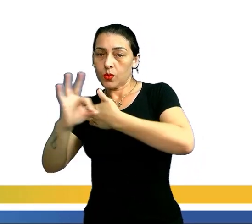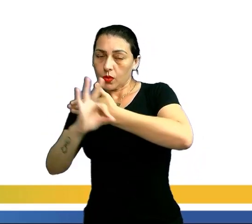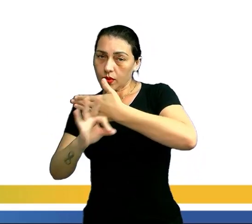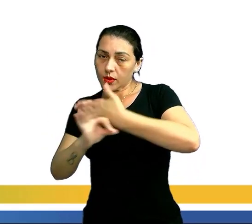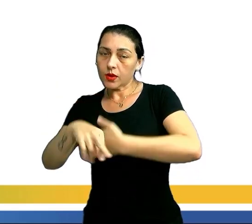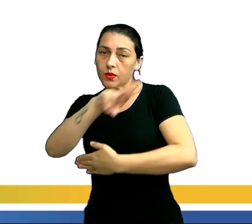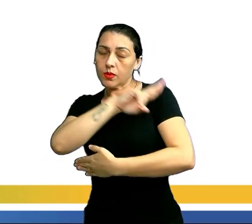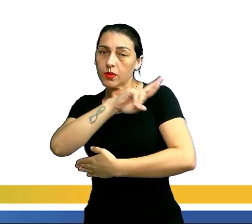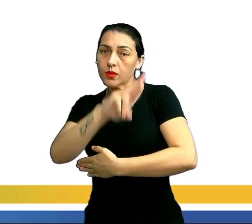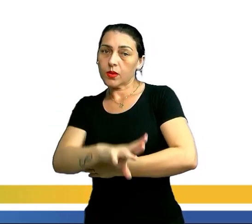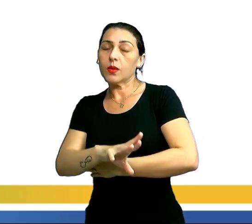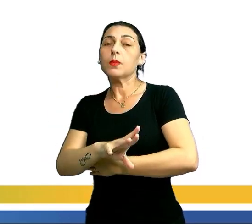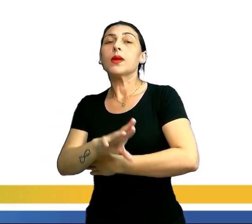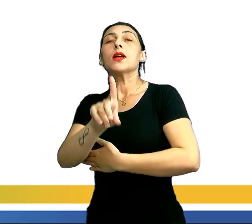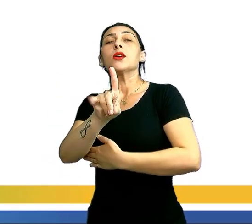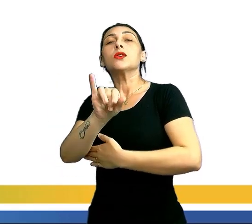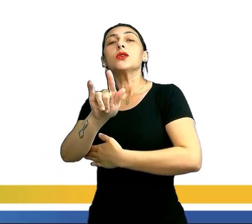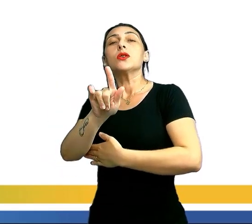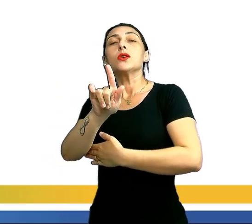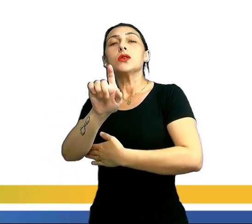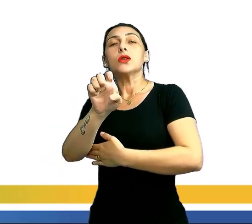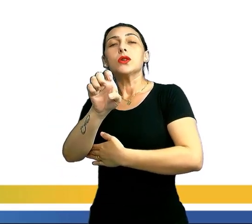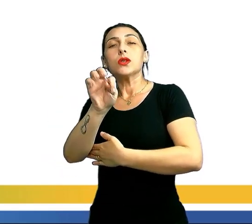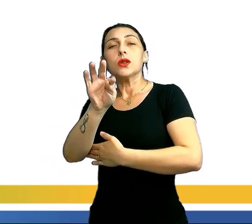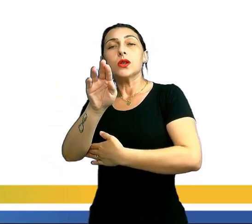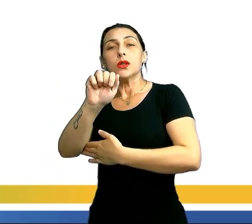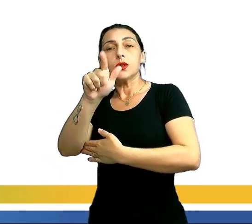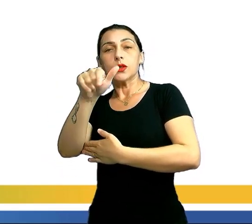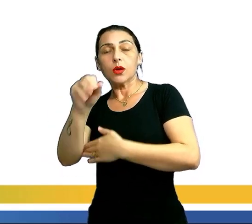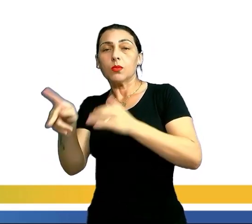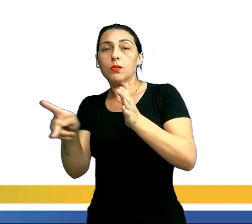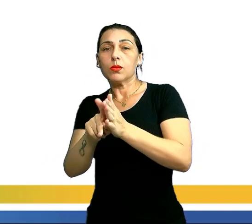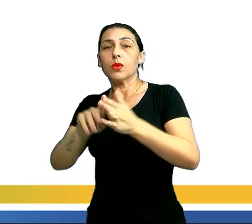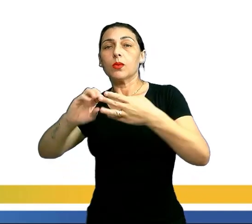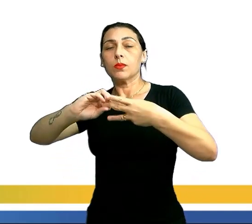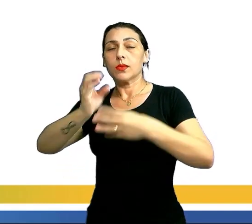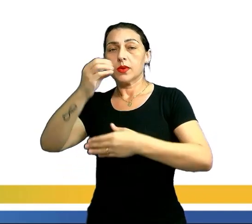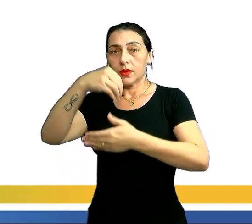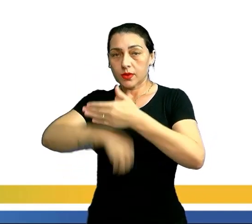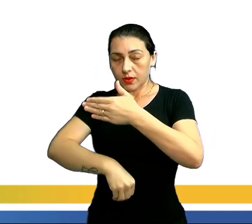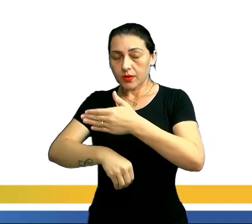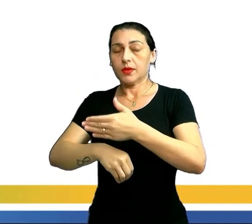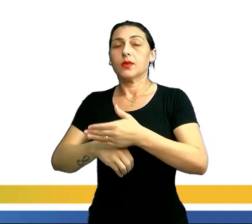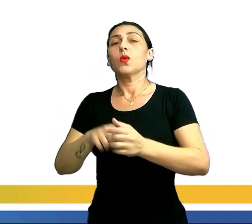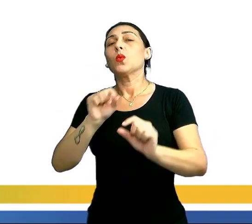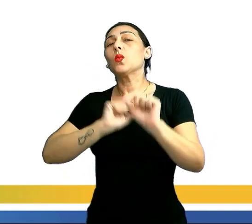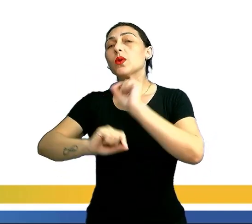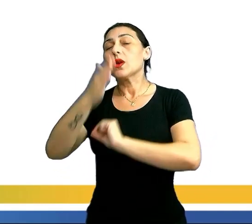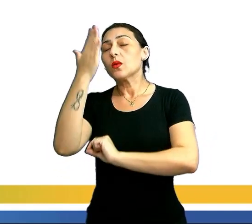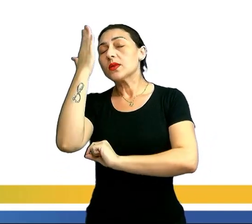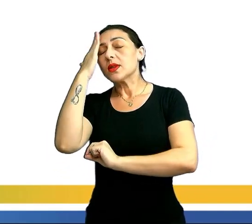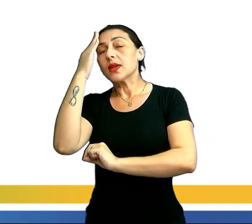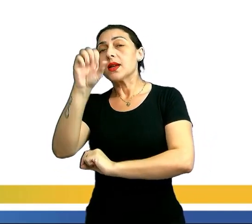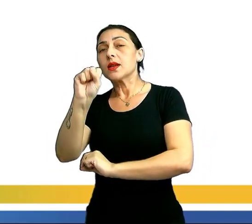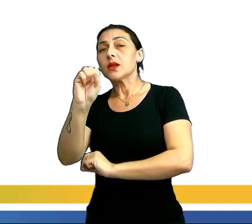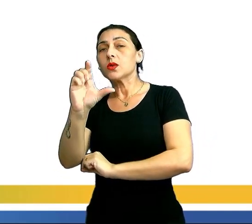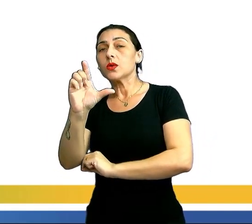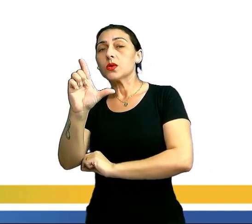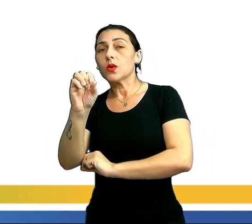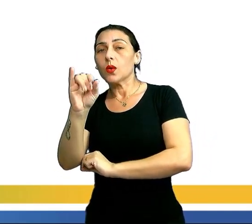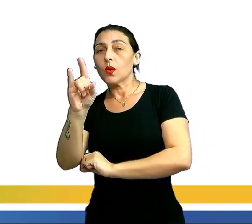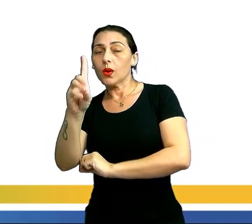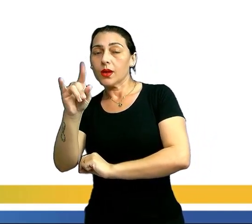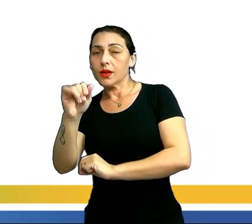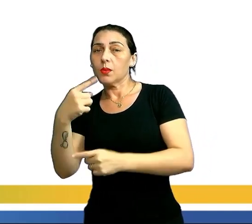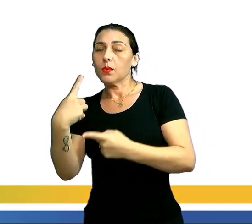responsável pela digestão intracelular. Uma partícula sólida. Por que eu sei que é sólida? Porque